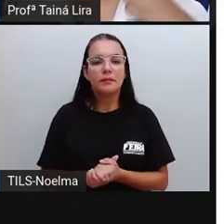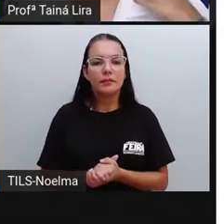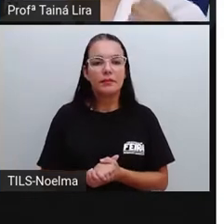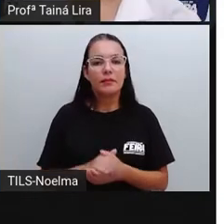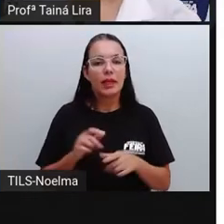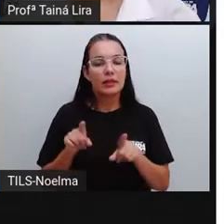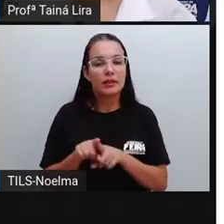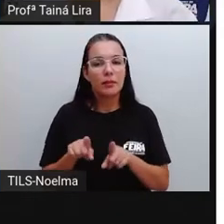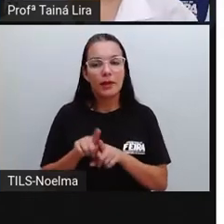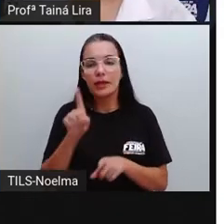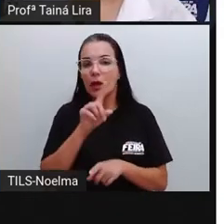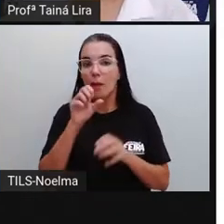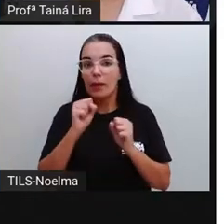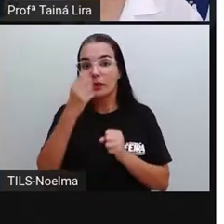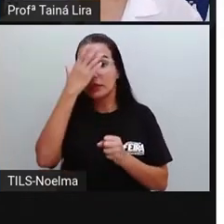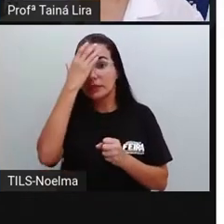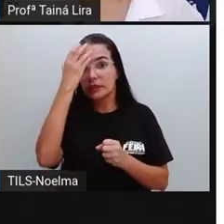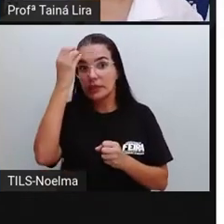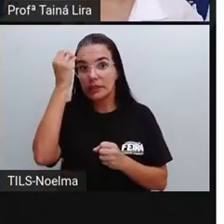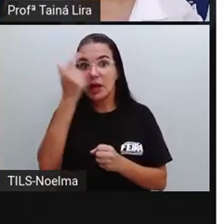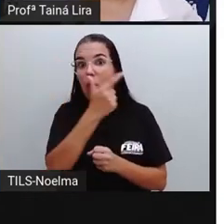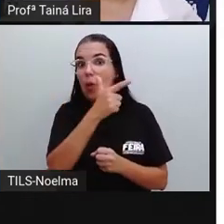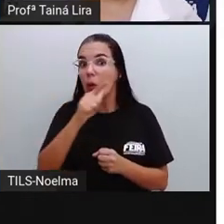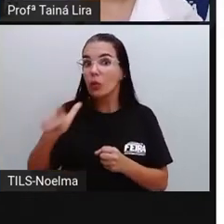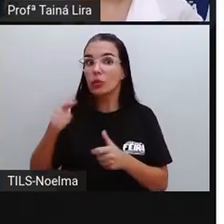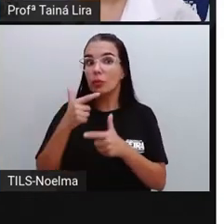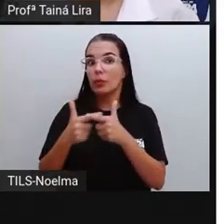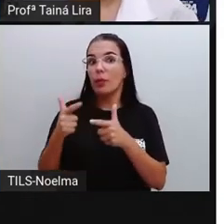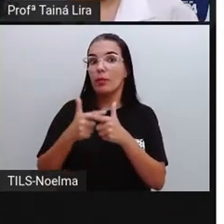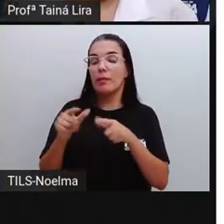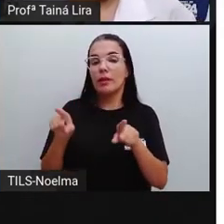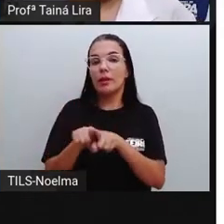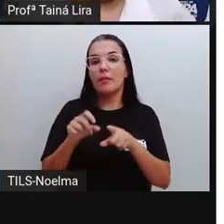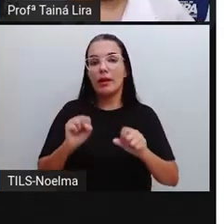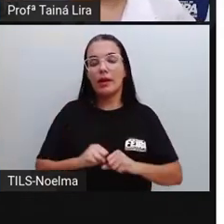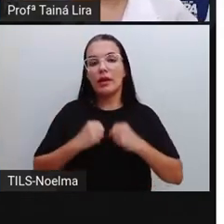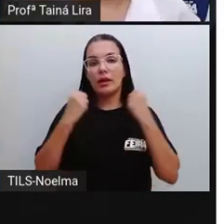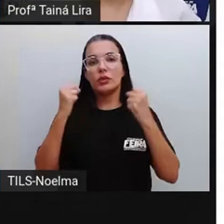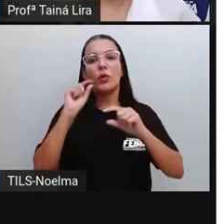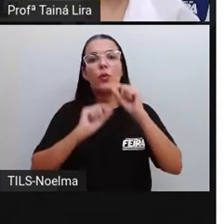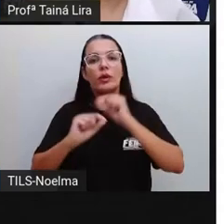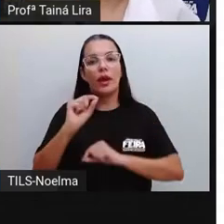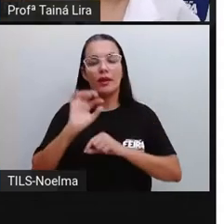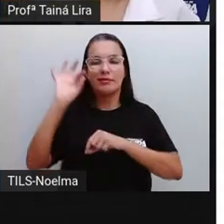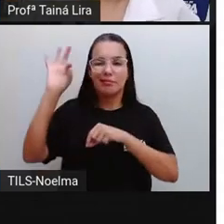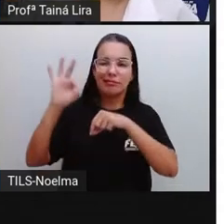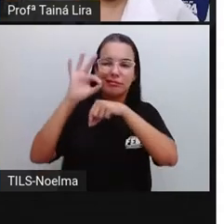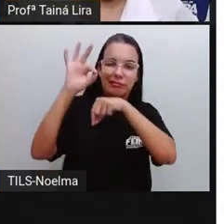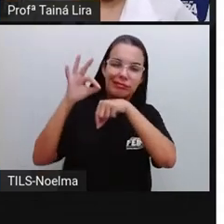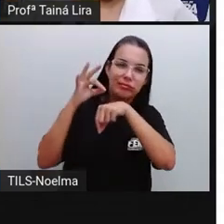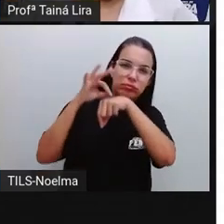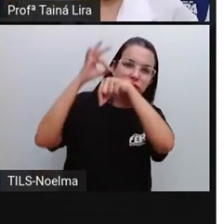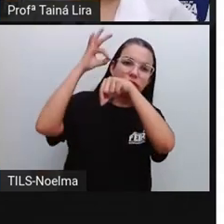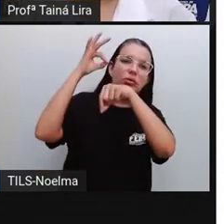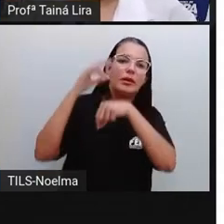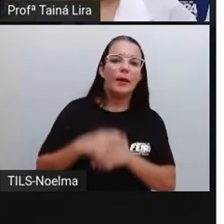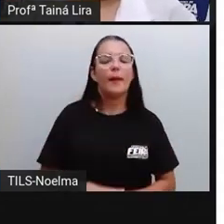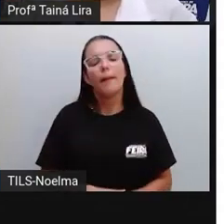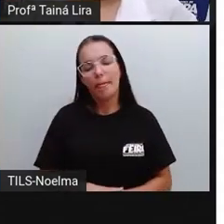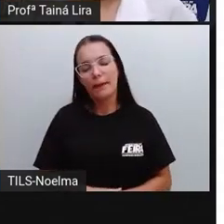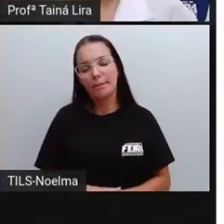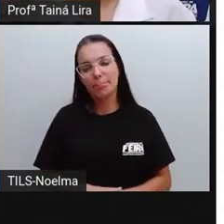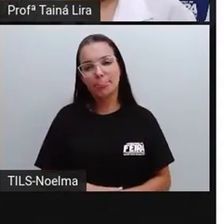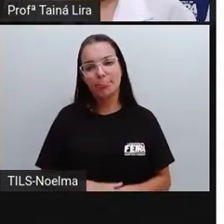sanitárias, mas a gente não pode esquecer de outras situações que a gente também precisa ter cuidado. Por exemplo, a dengue. Então, a